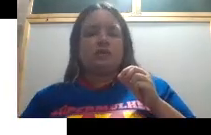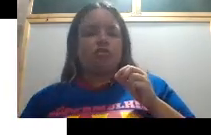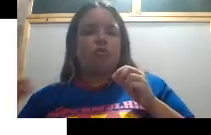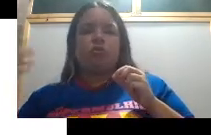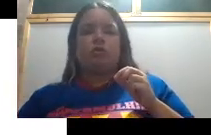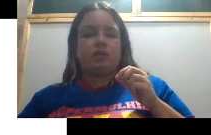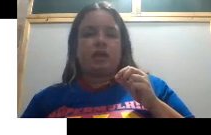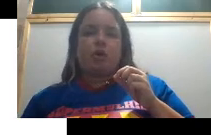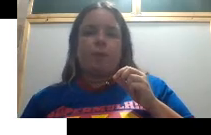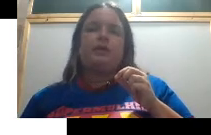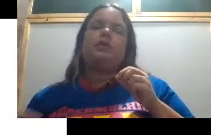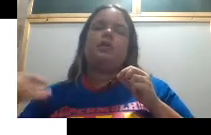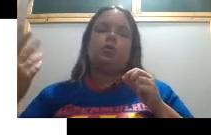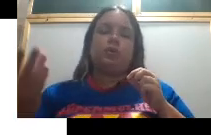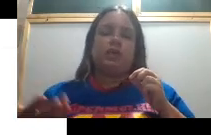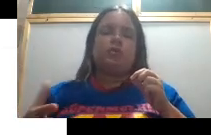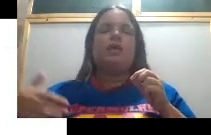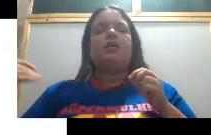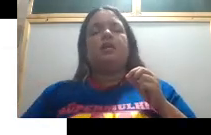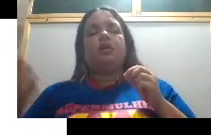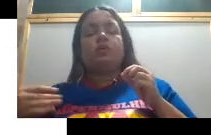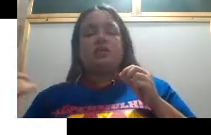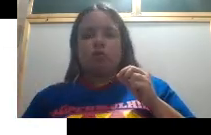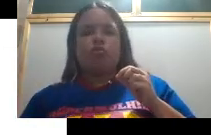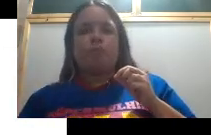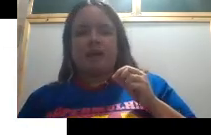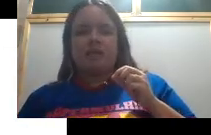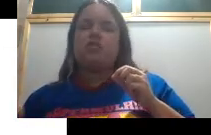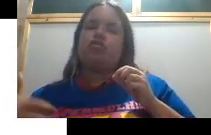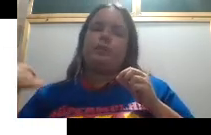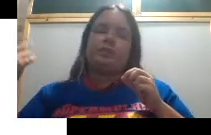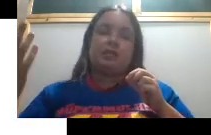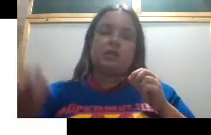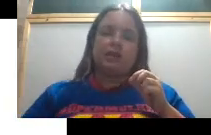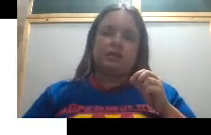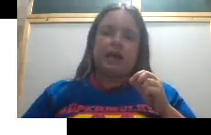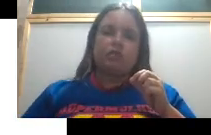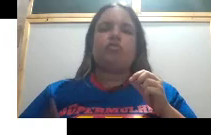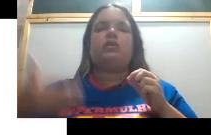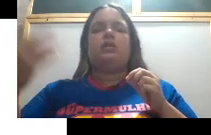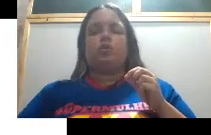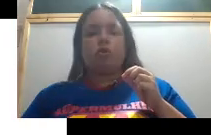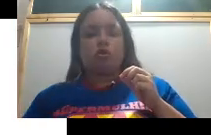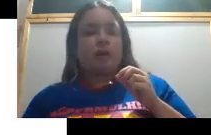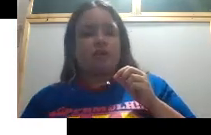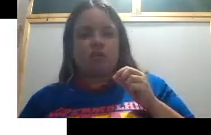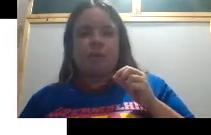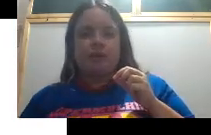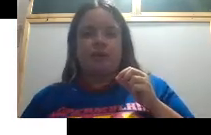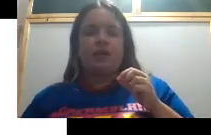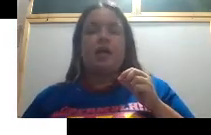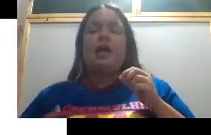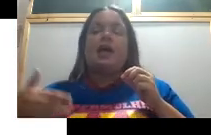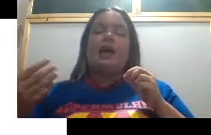exemplo quando tem socos durante a copa o hino né os hinos dos países são contados do nosso